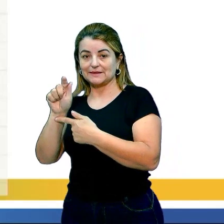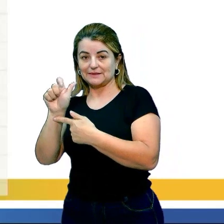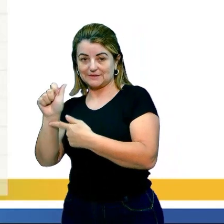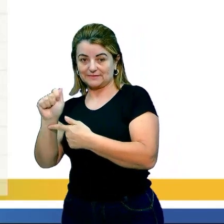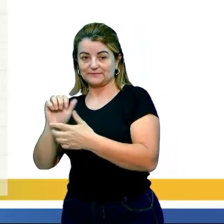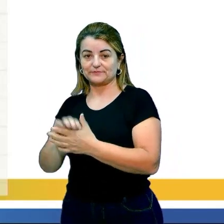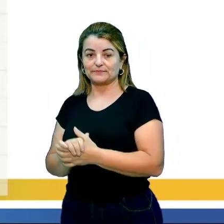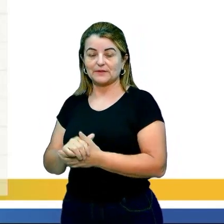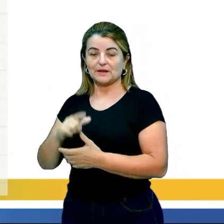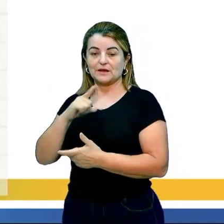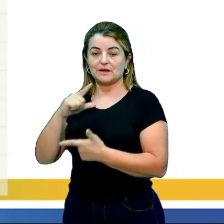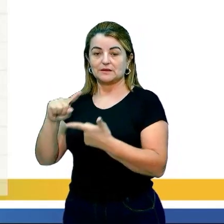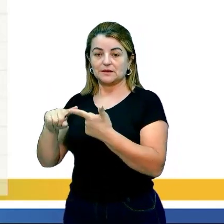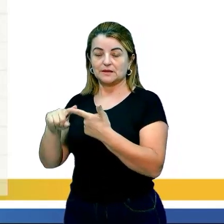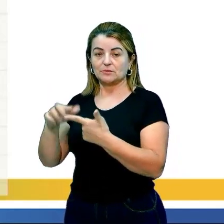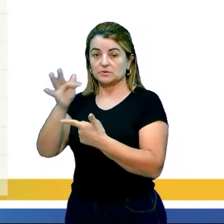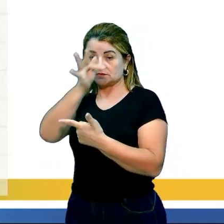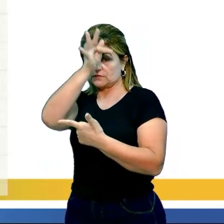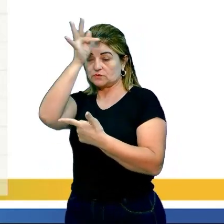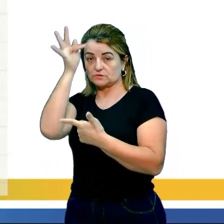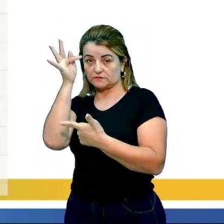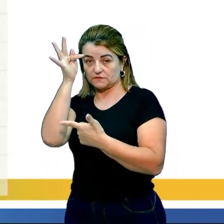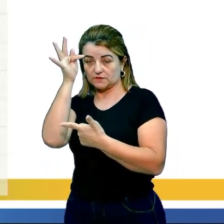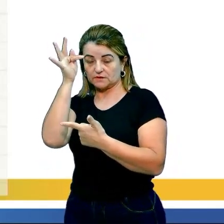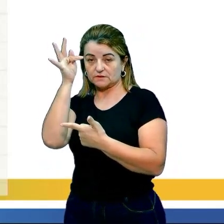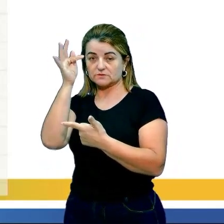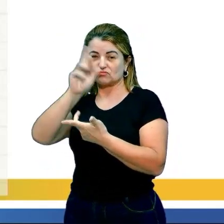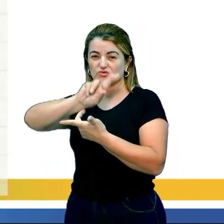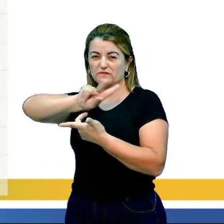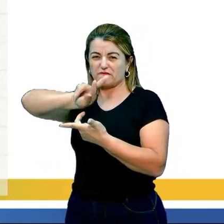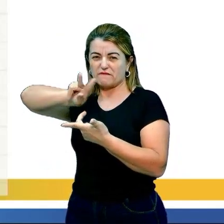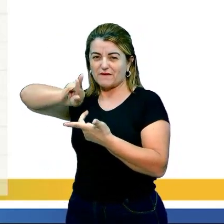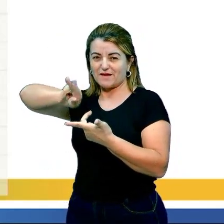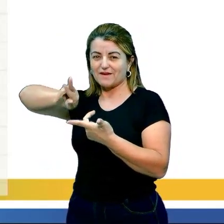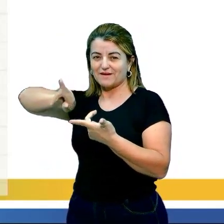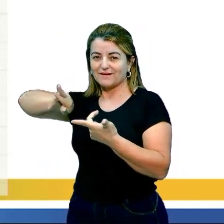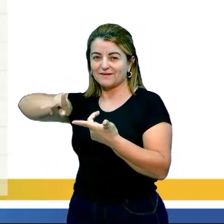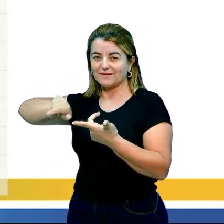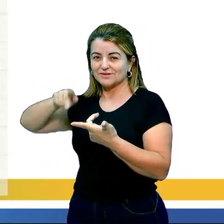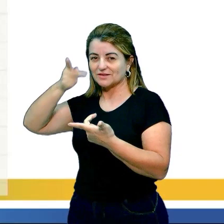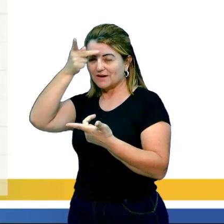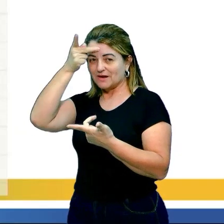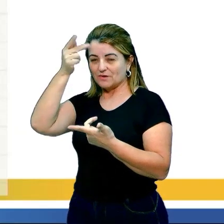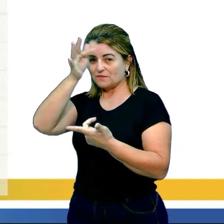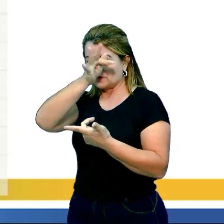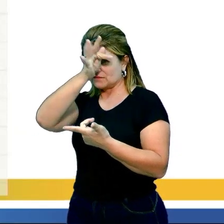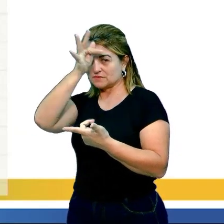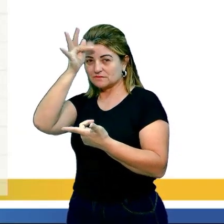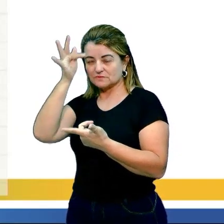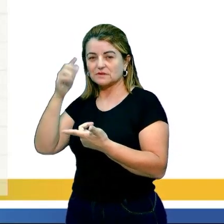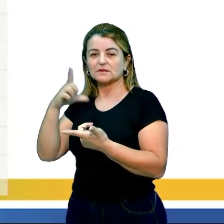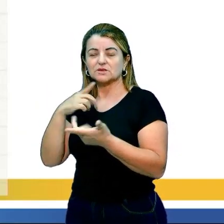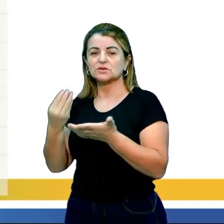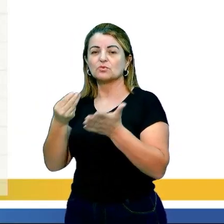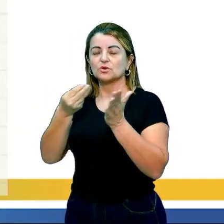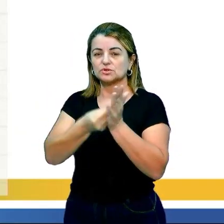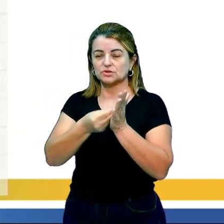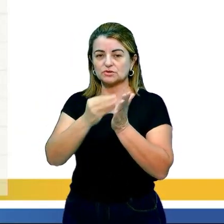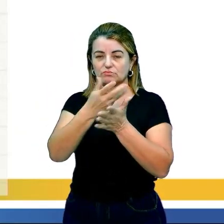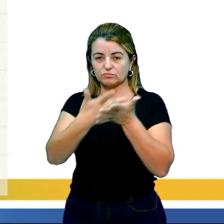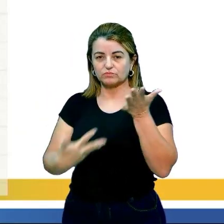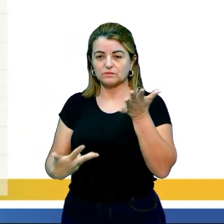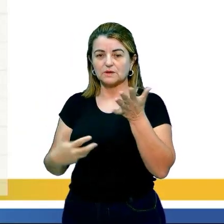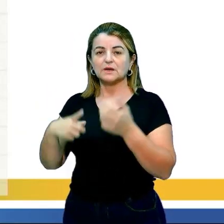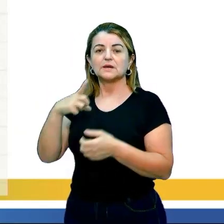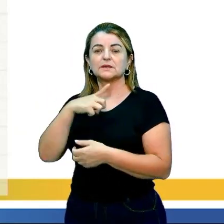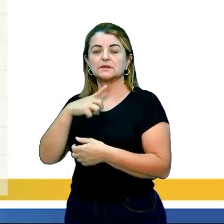componente nós temos a filosofia né os vários filósofos né que deixaram vários legados para a humanidade e temos